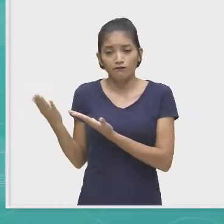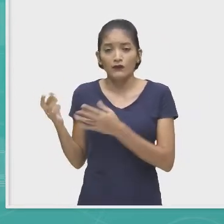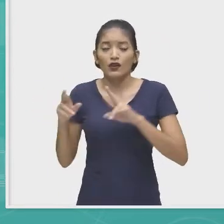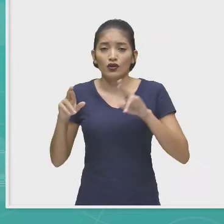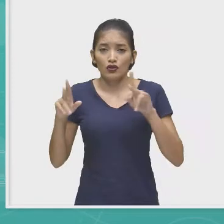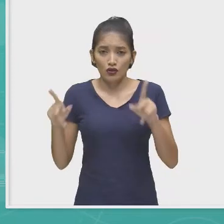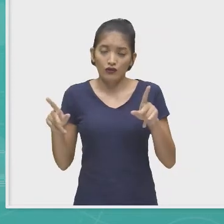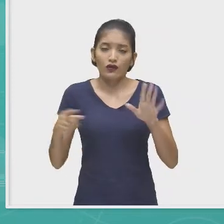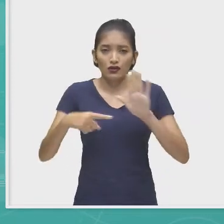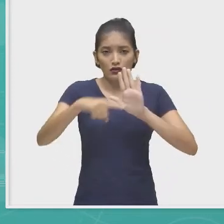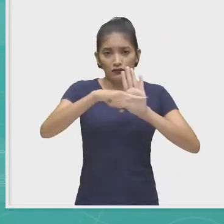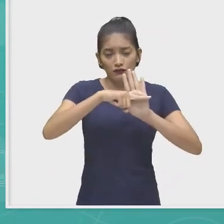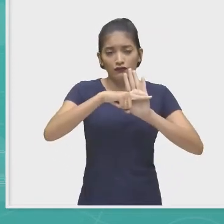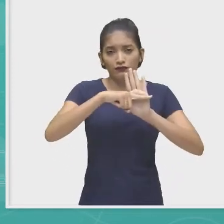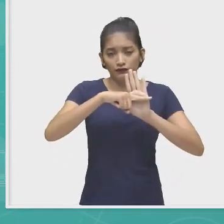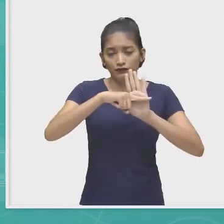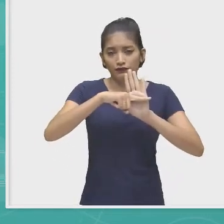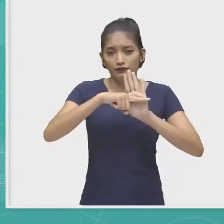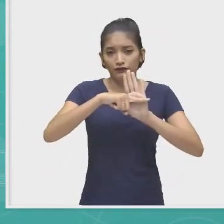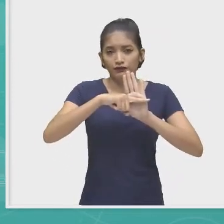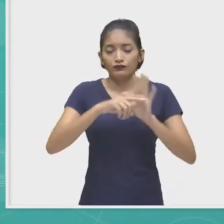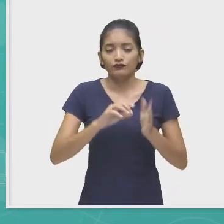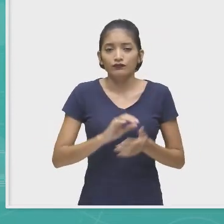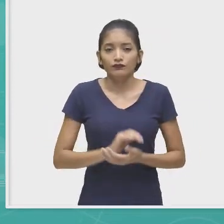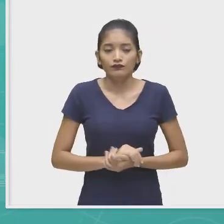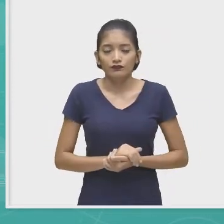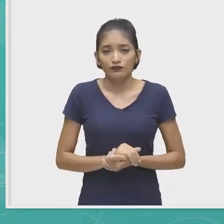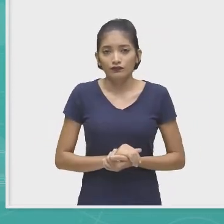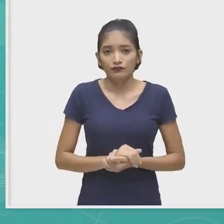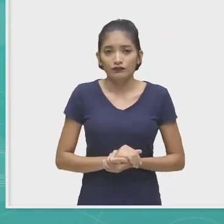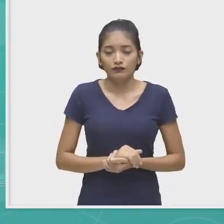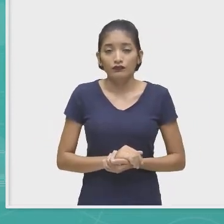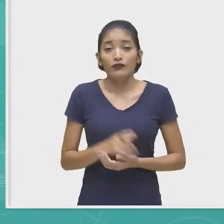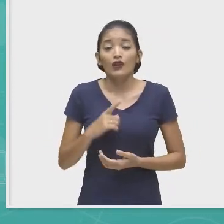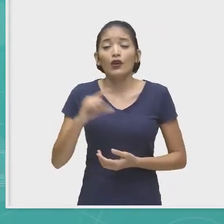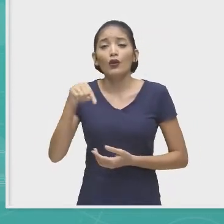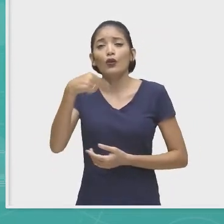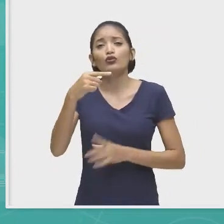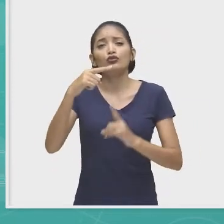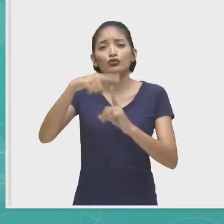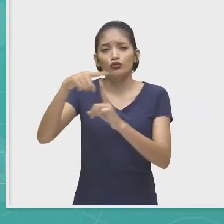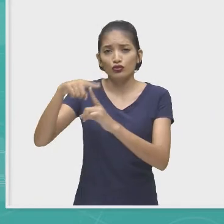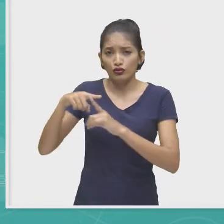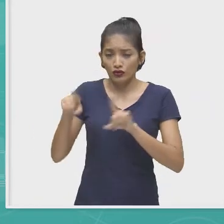a subtração, nós temos outros elementos,